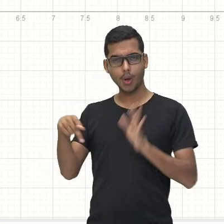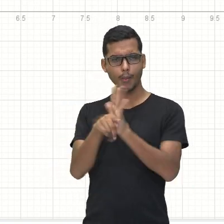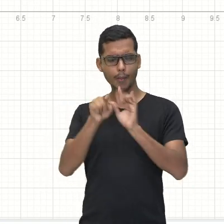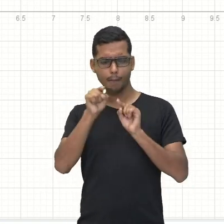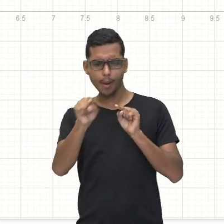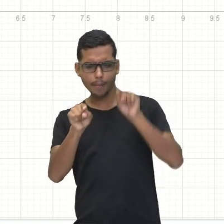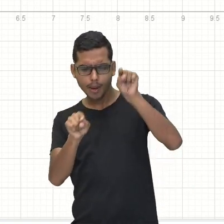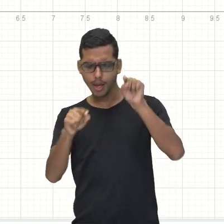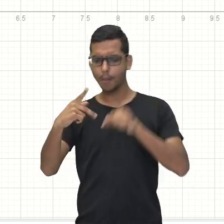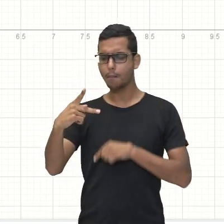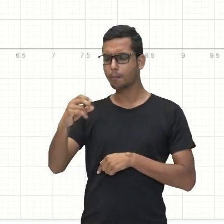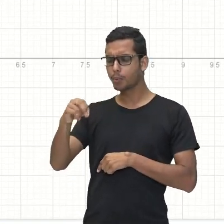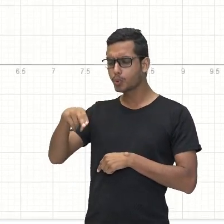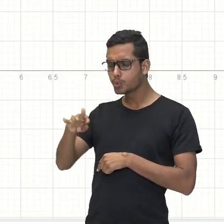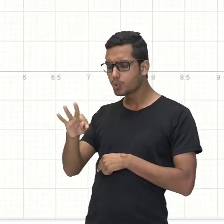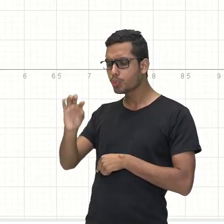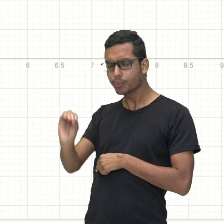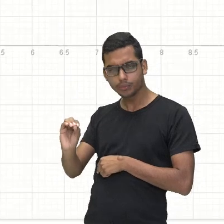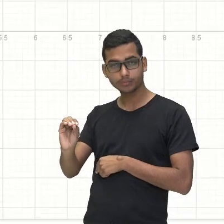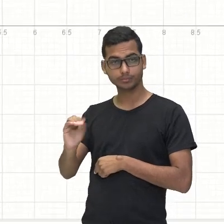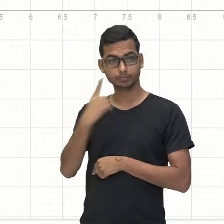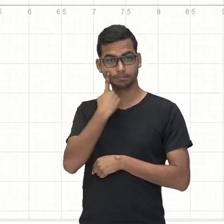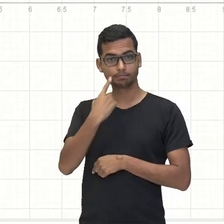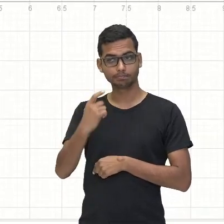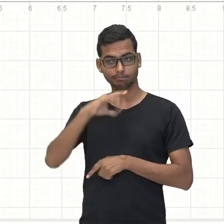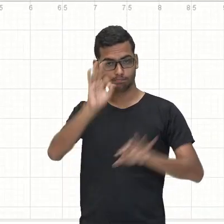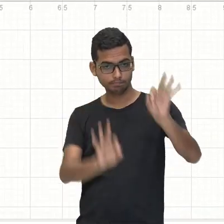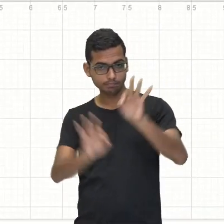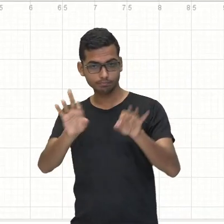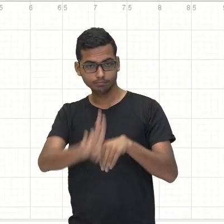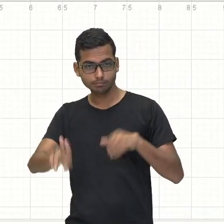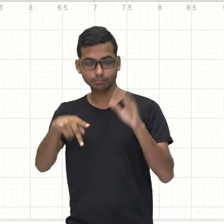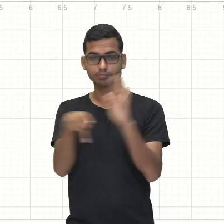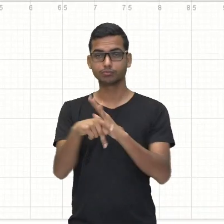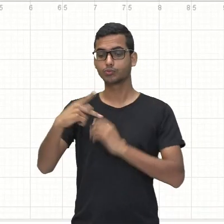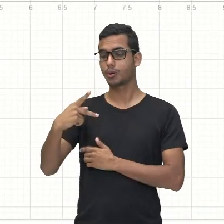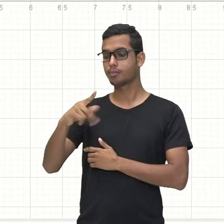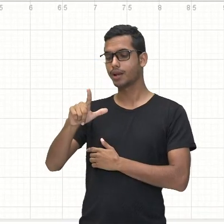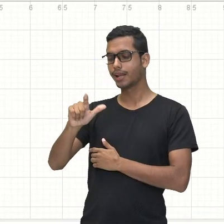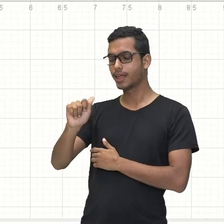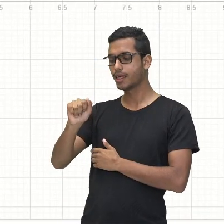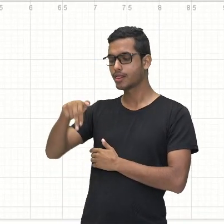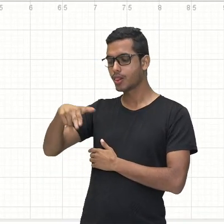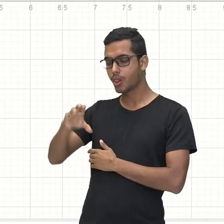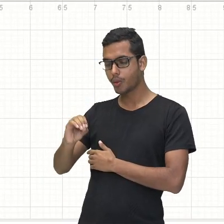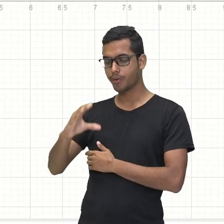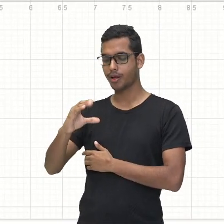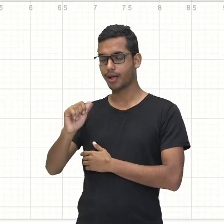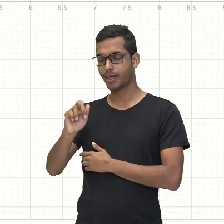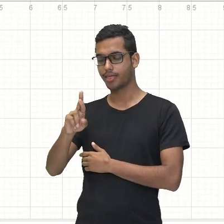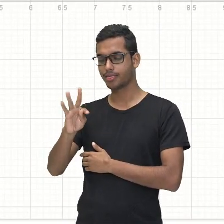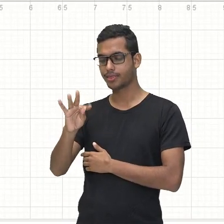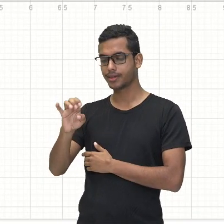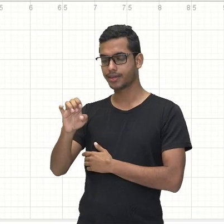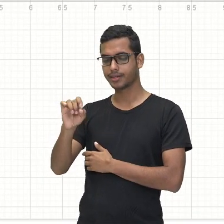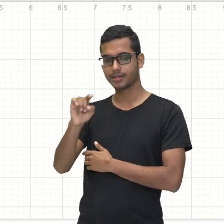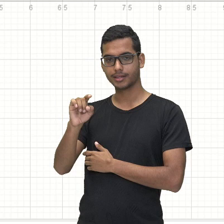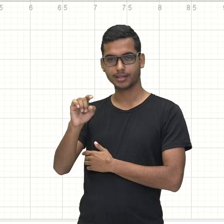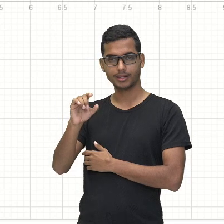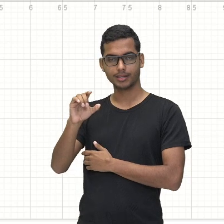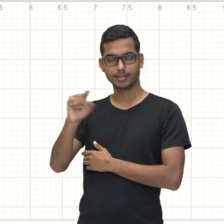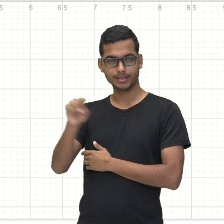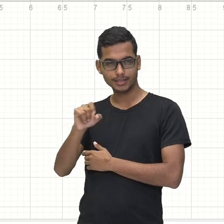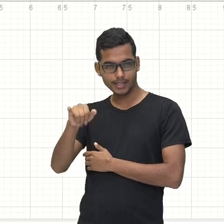aqui o plano cartesiano, temos o eixo x na horizontal e o eixo y